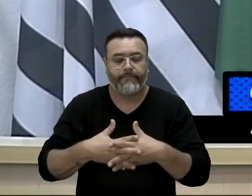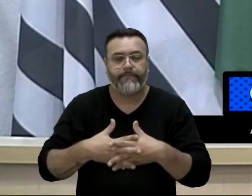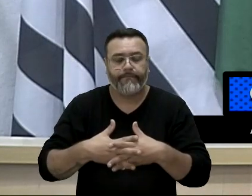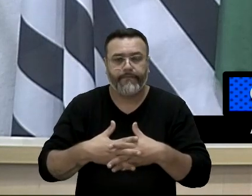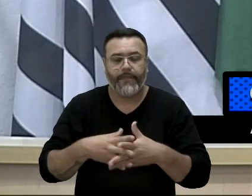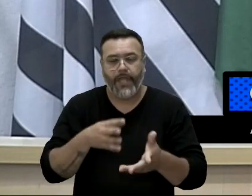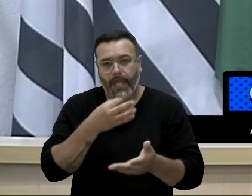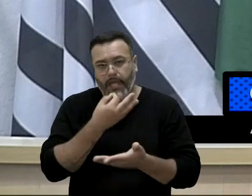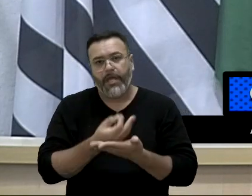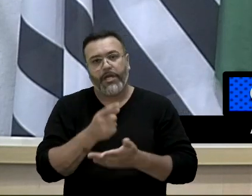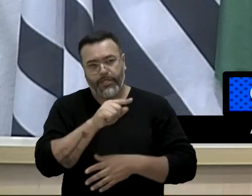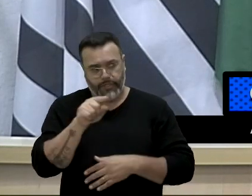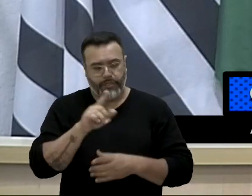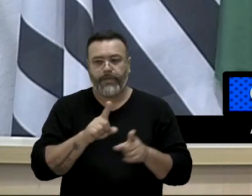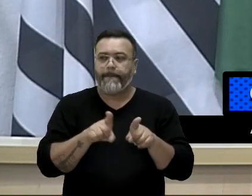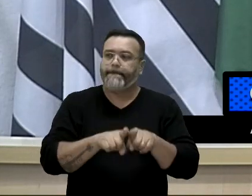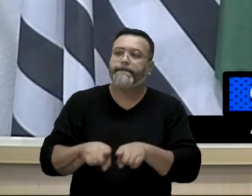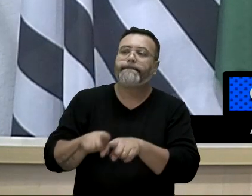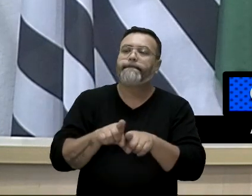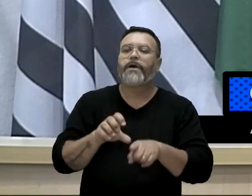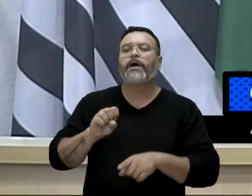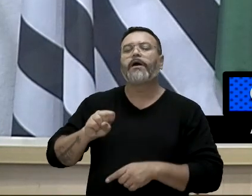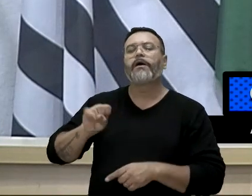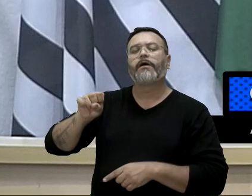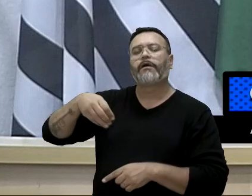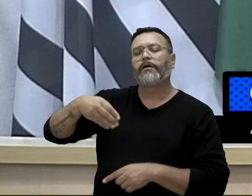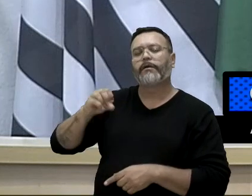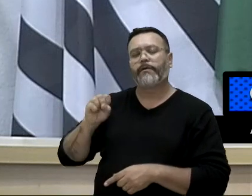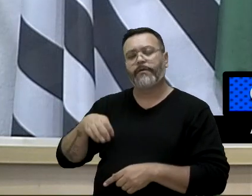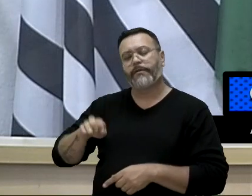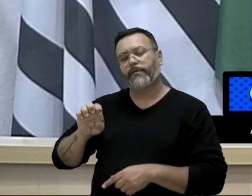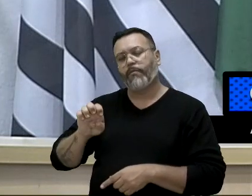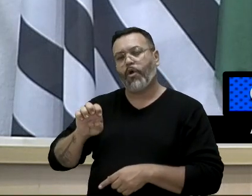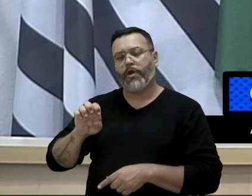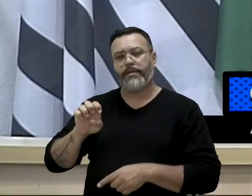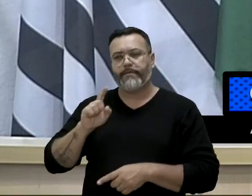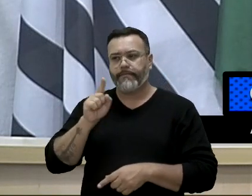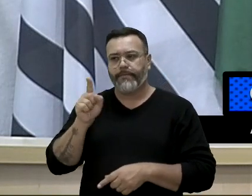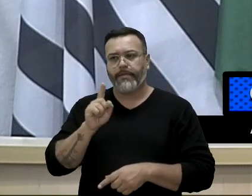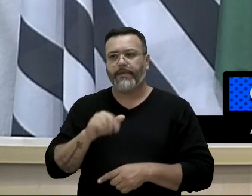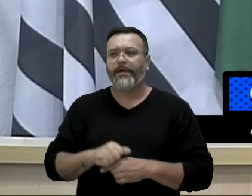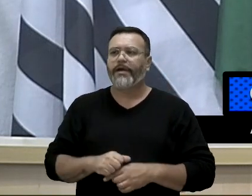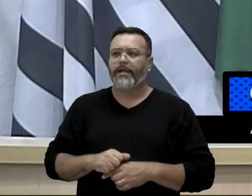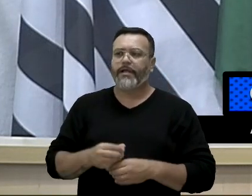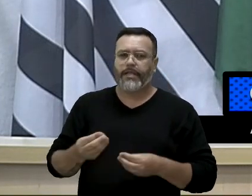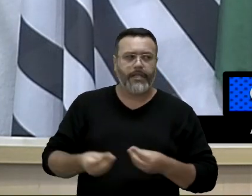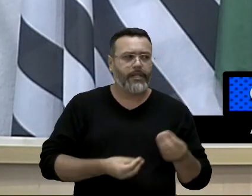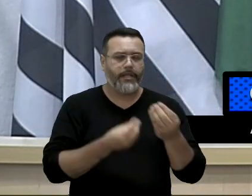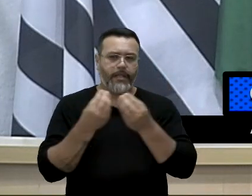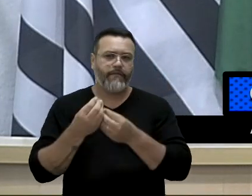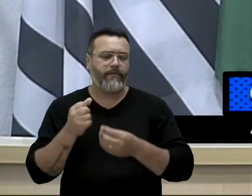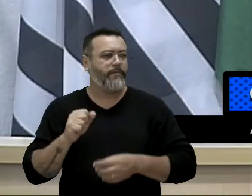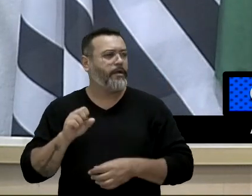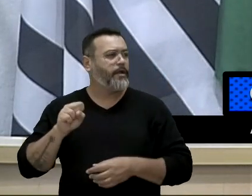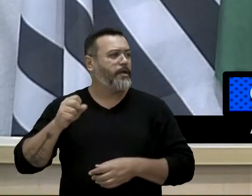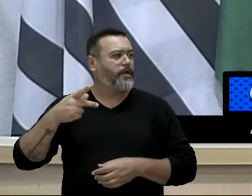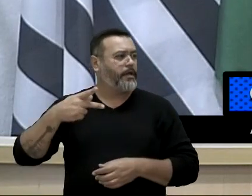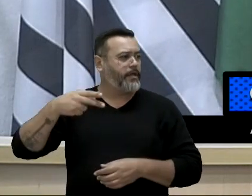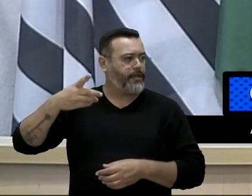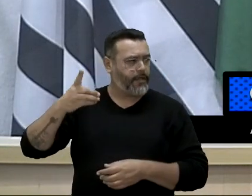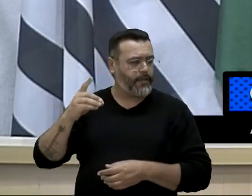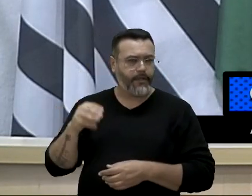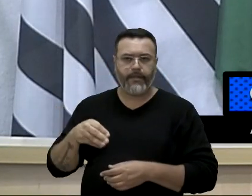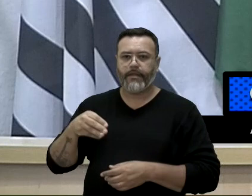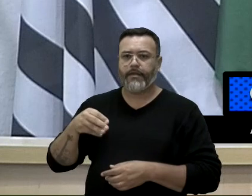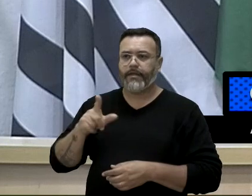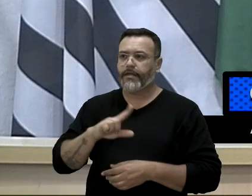uma parceria, viu, Simone? Se tivesse a oportunidade da gente levar para a SPDM, que haja uma parceria junto à Universidade de Taubaté, com o setor